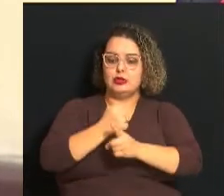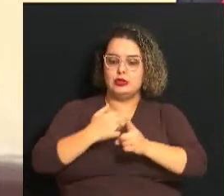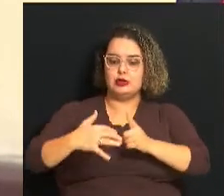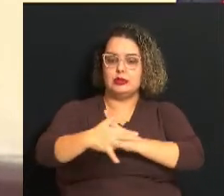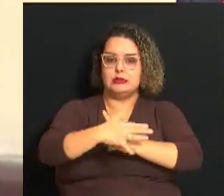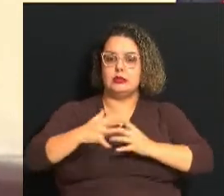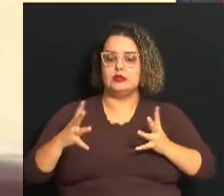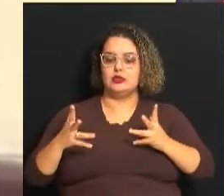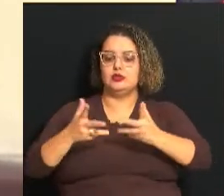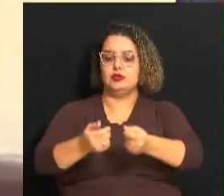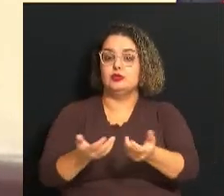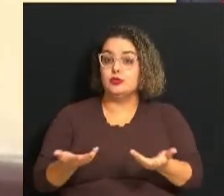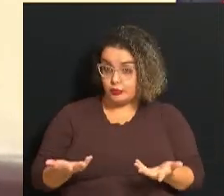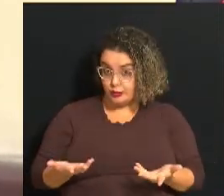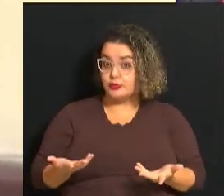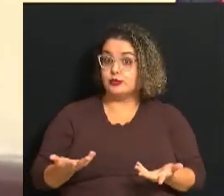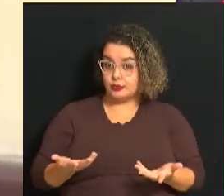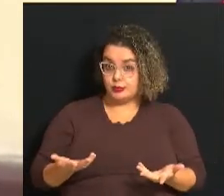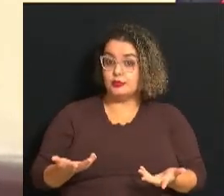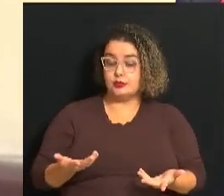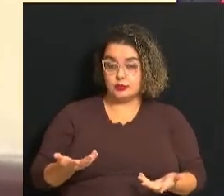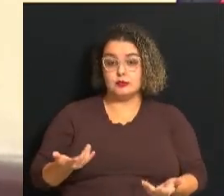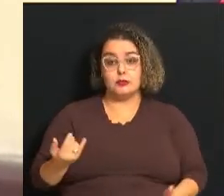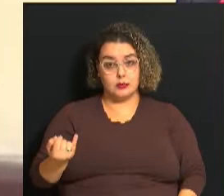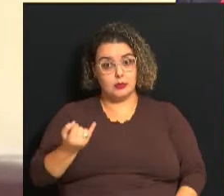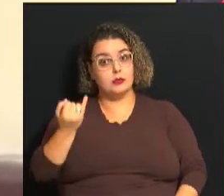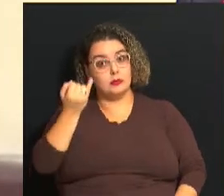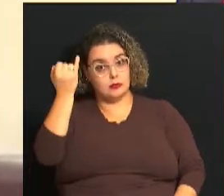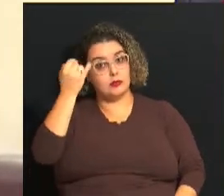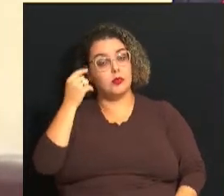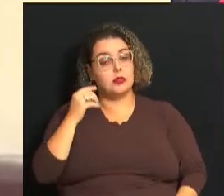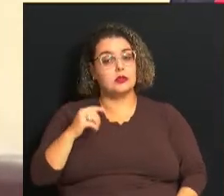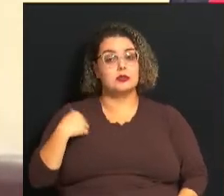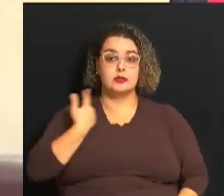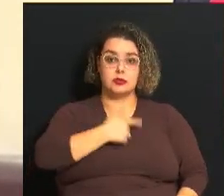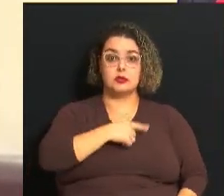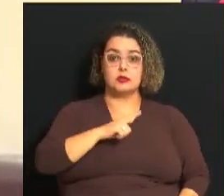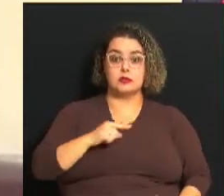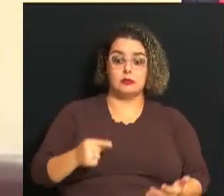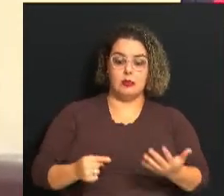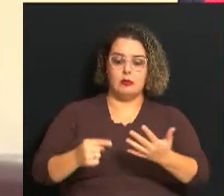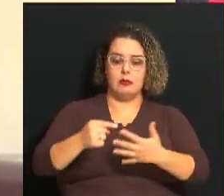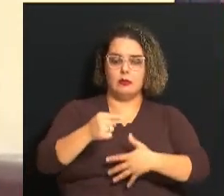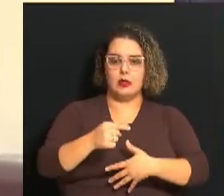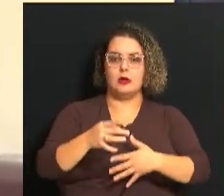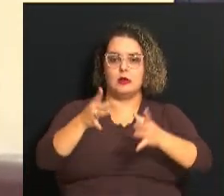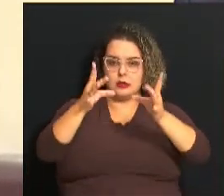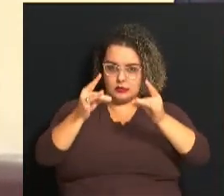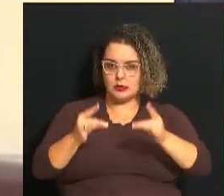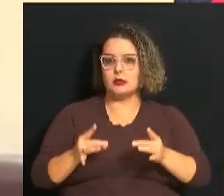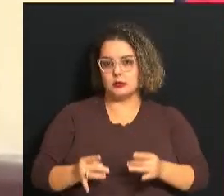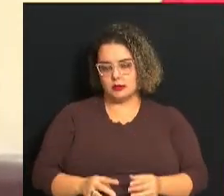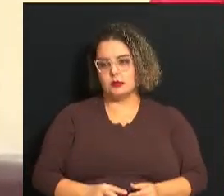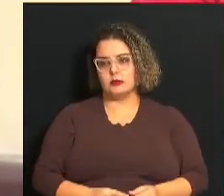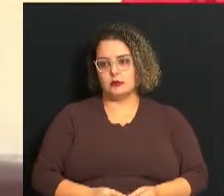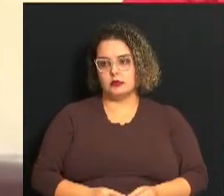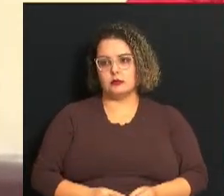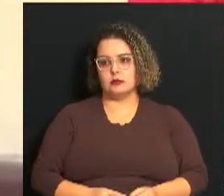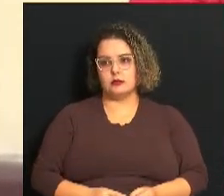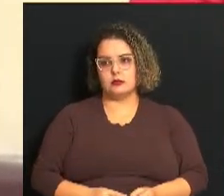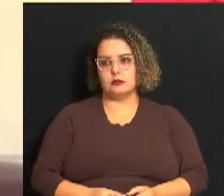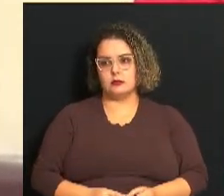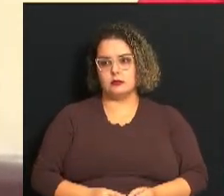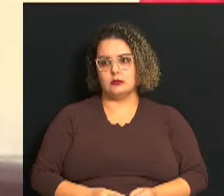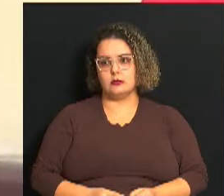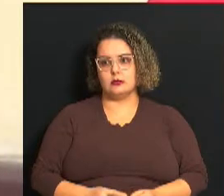e importante que a gente tenha é pontuado essa essa natureza porque as Isso vai ser